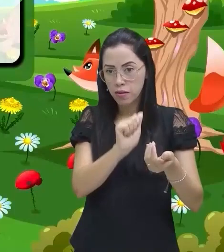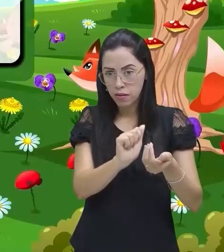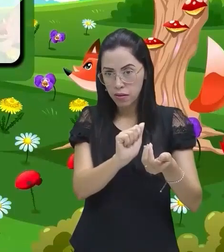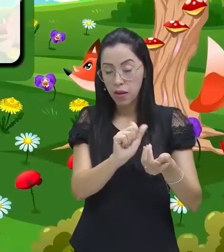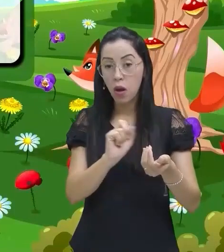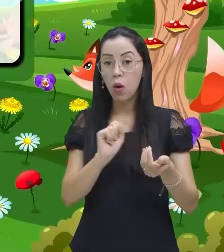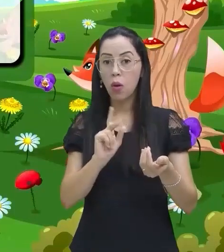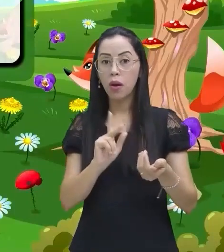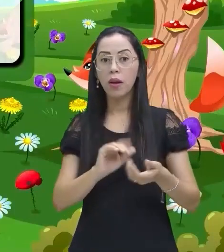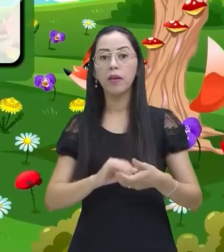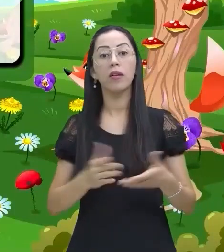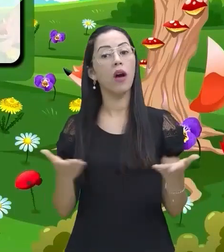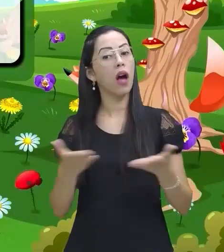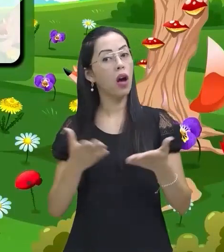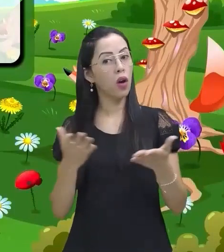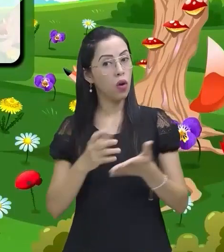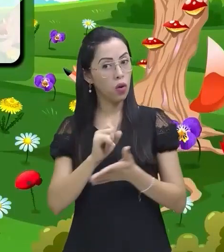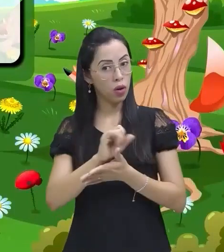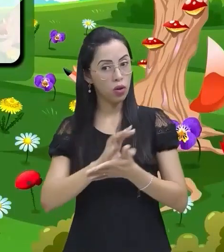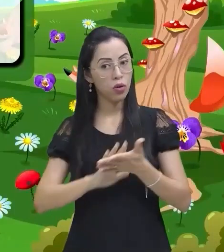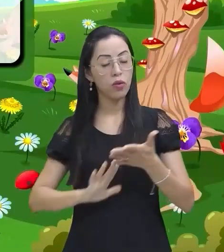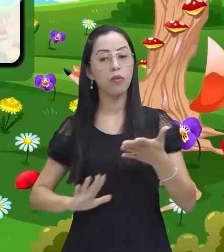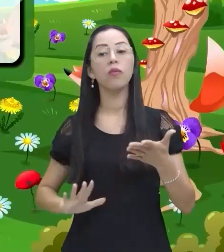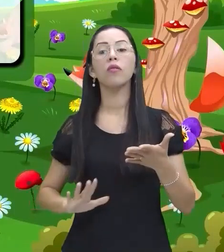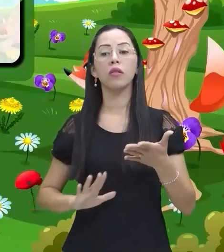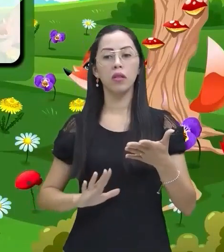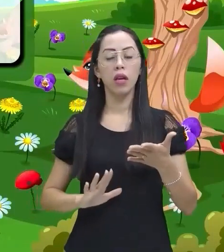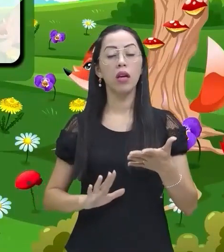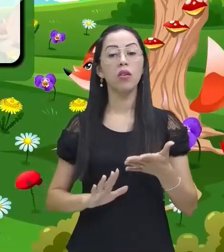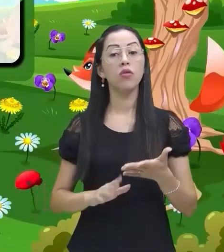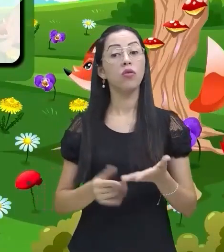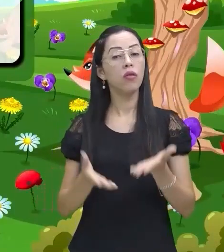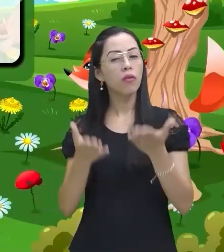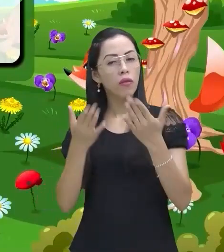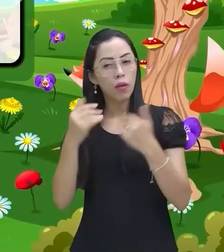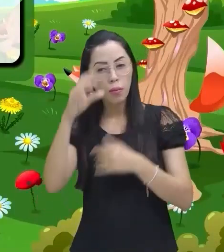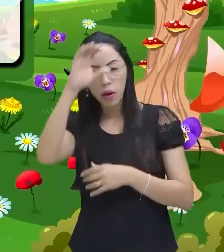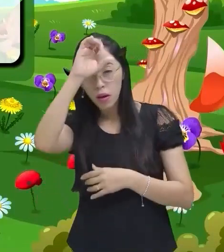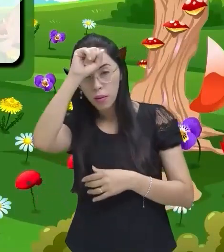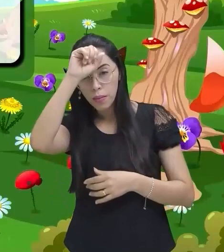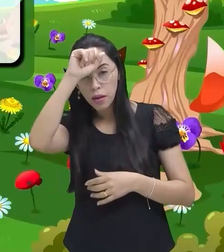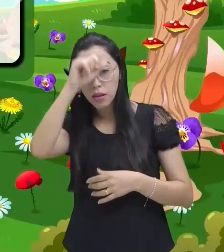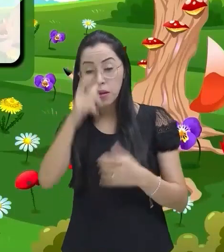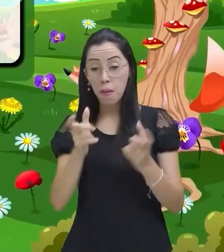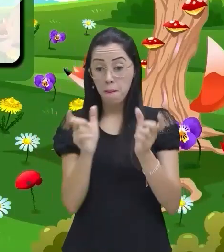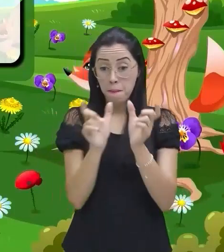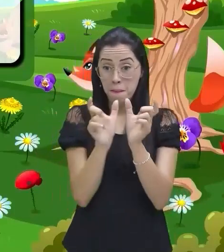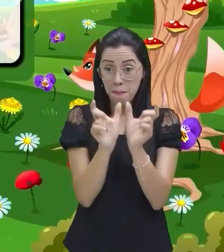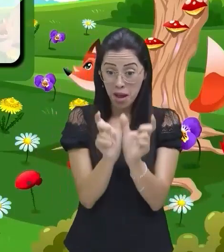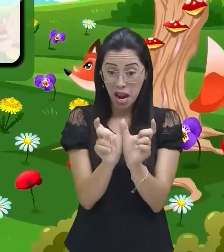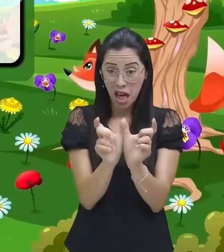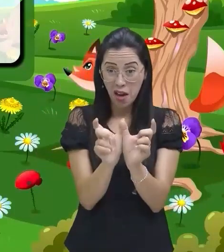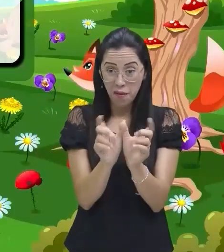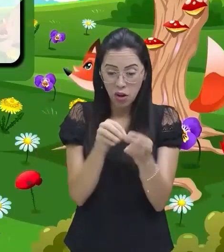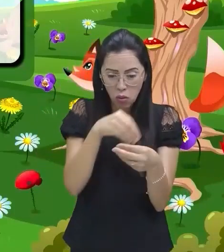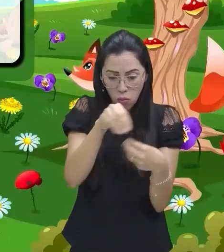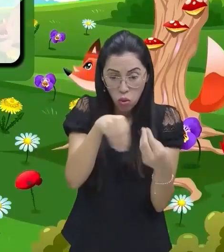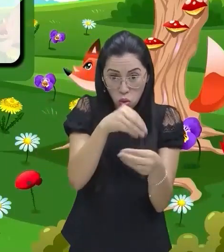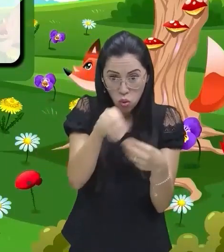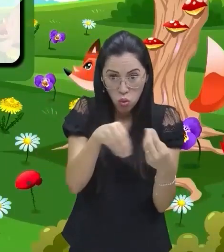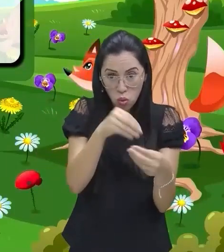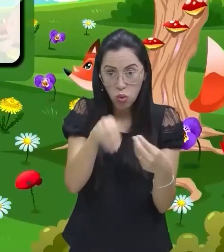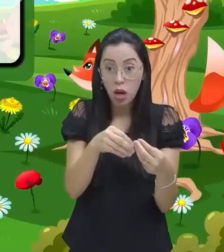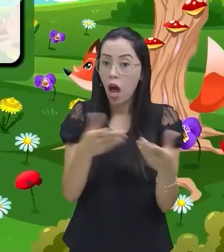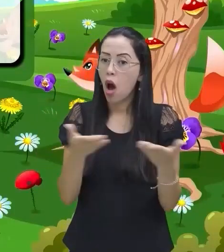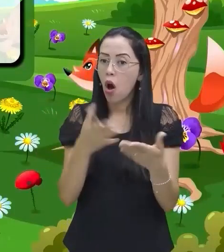vamos fazer uma atividade agora. Nós vamos separar as palavras que estão juntas na próxima frase, que